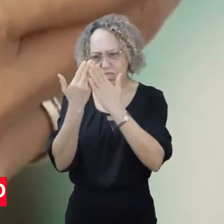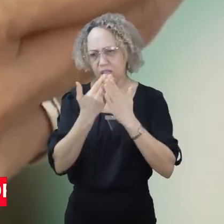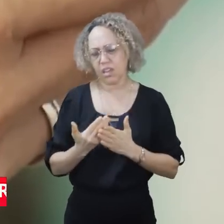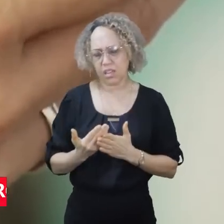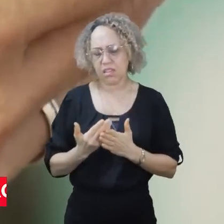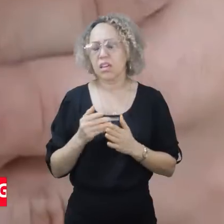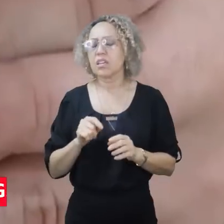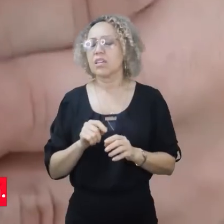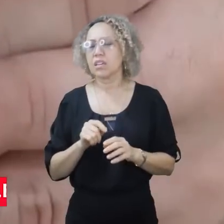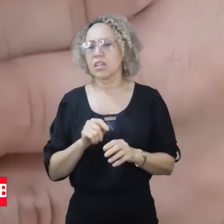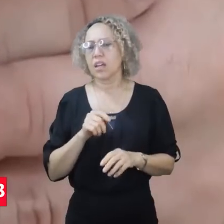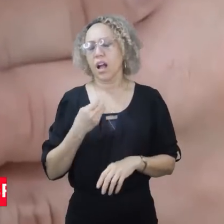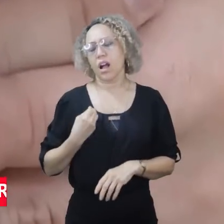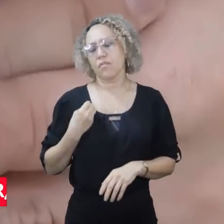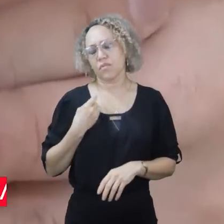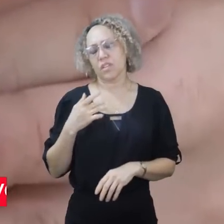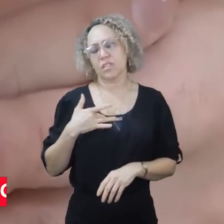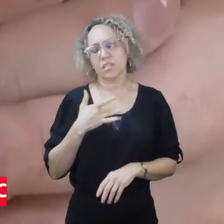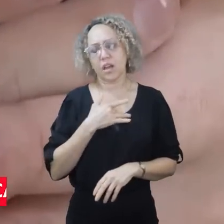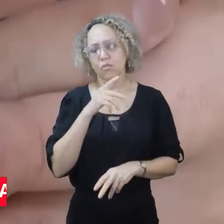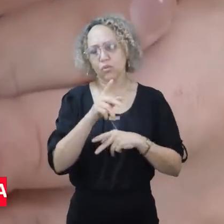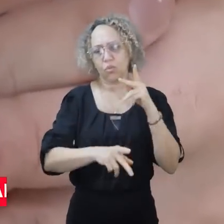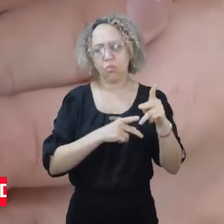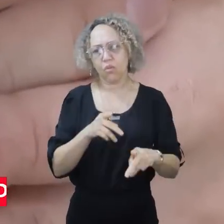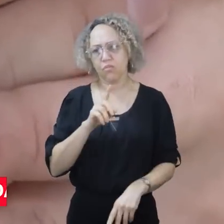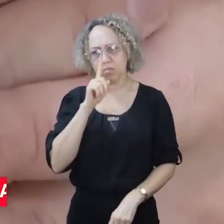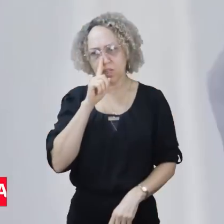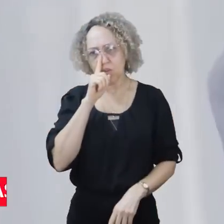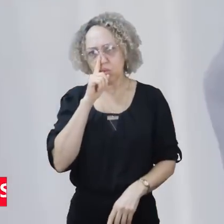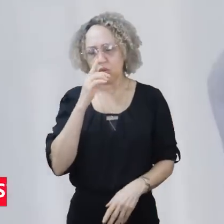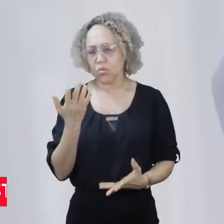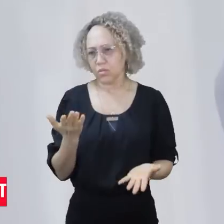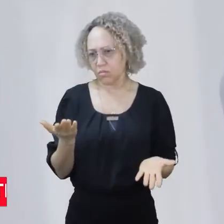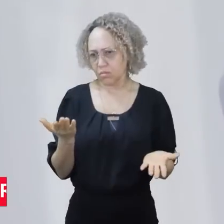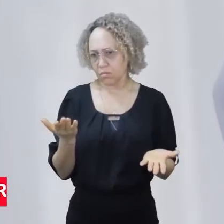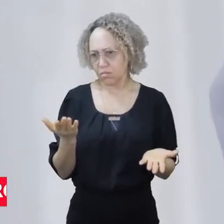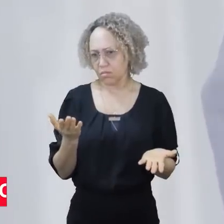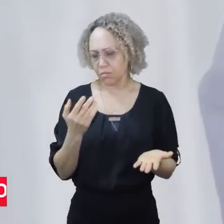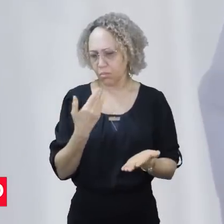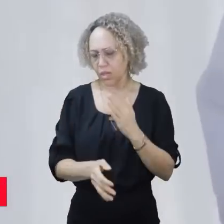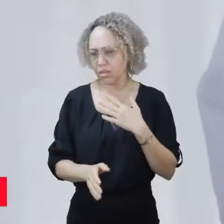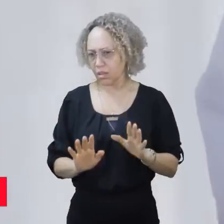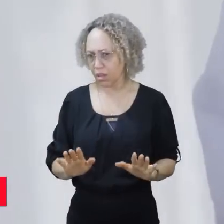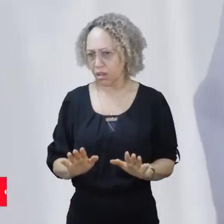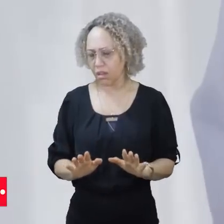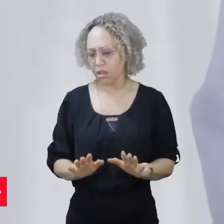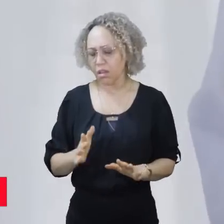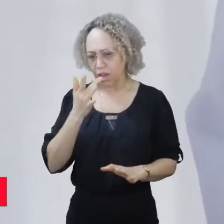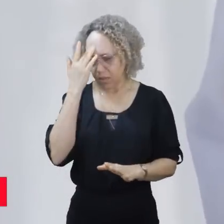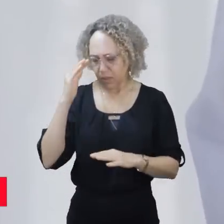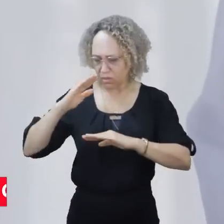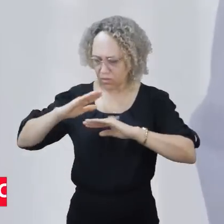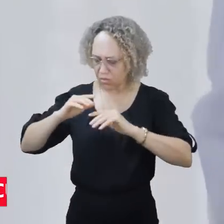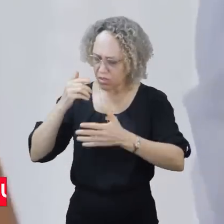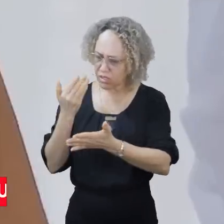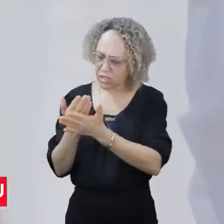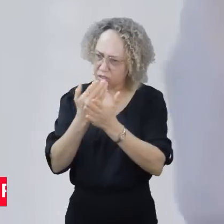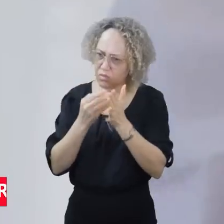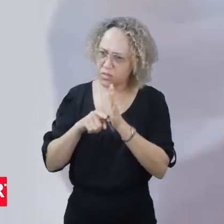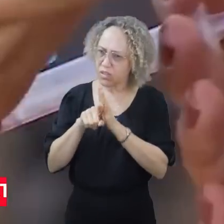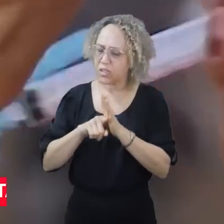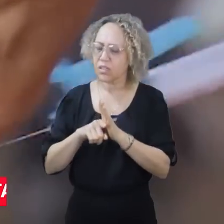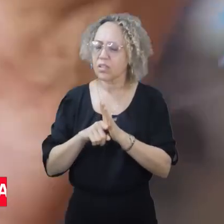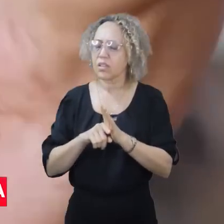Diante de tantas informações falsas que circulam nas redes sociais, especialistas defendem que é preciso combater com